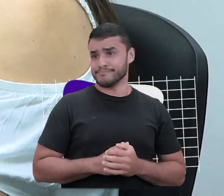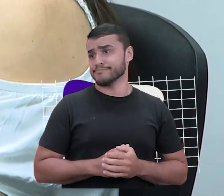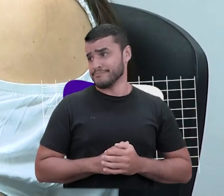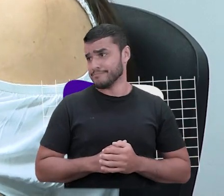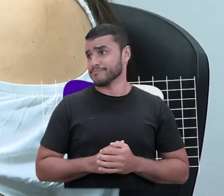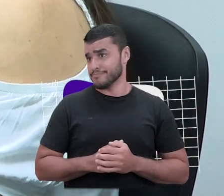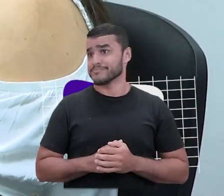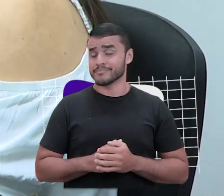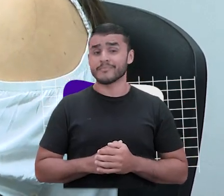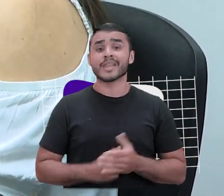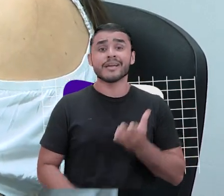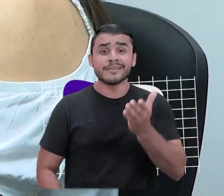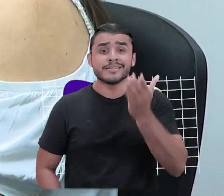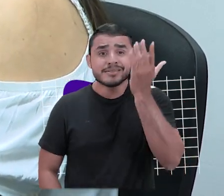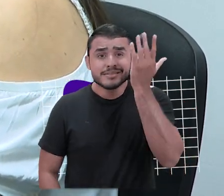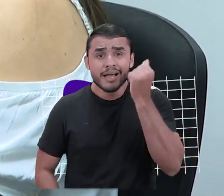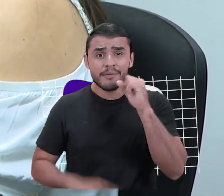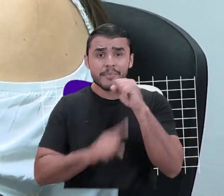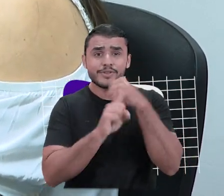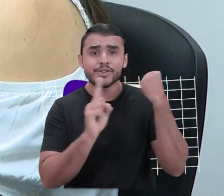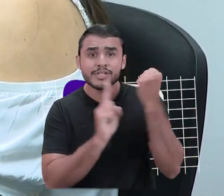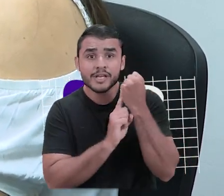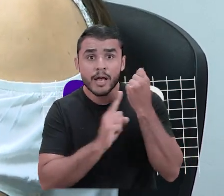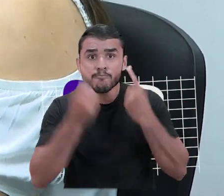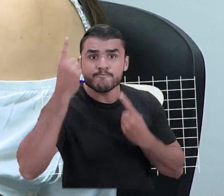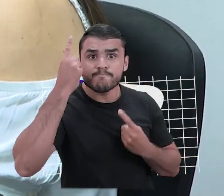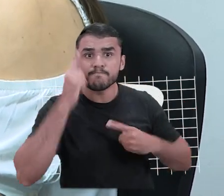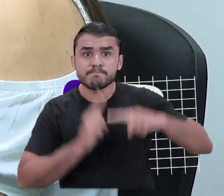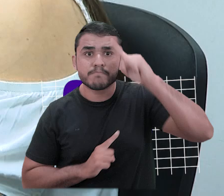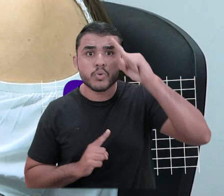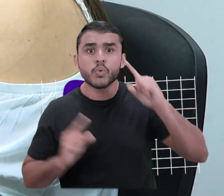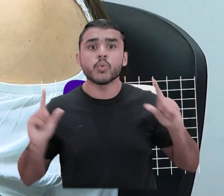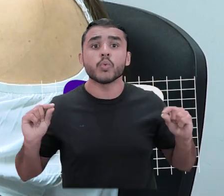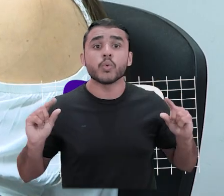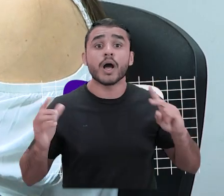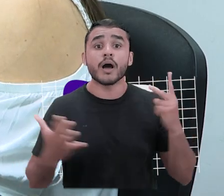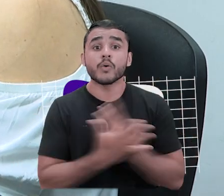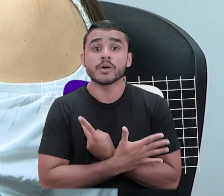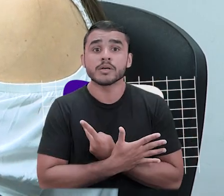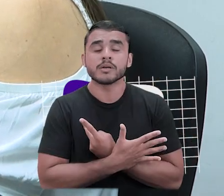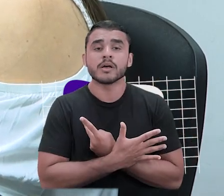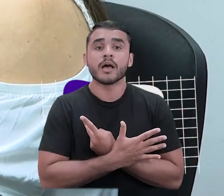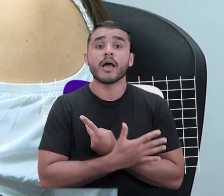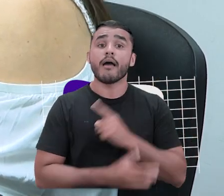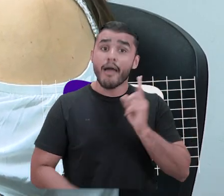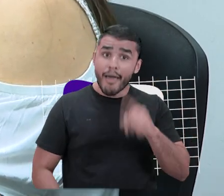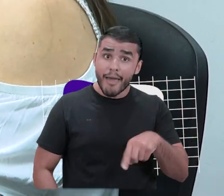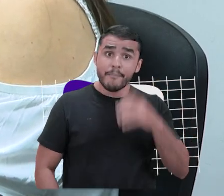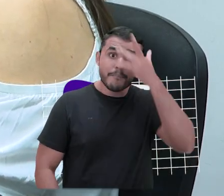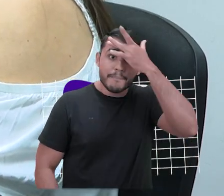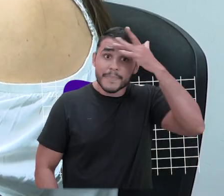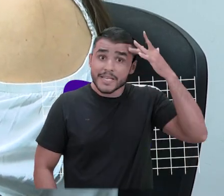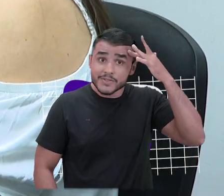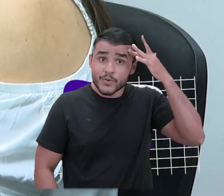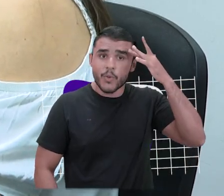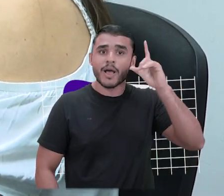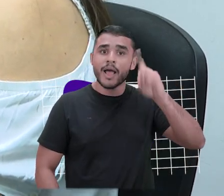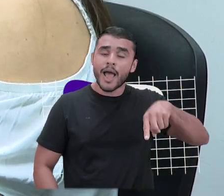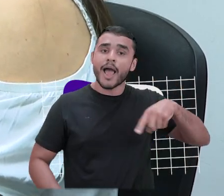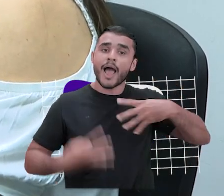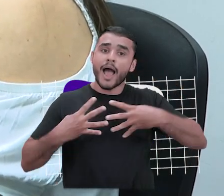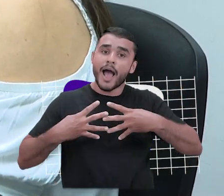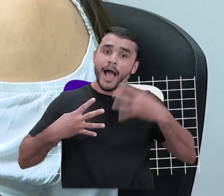pessoas que fizeram a diferença no mundo, a maioria delas eram atípicas. Entendeu? Não